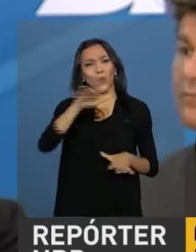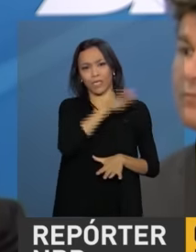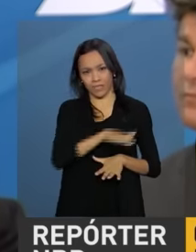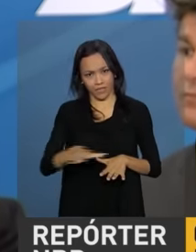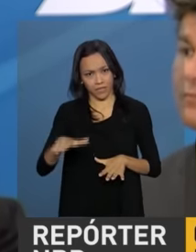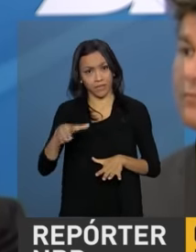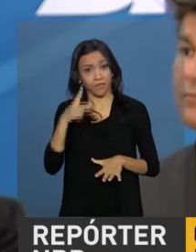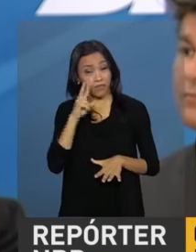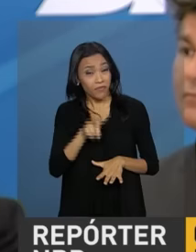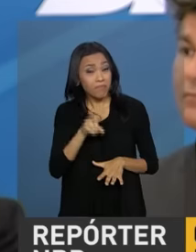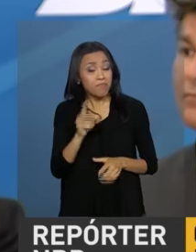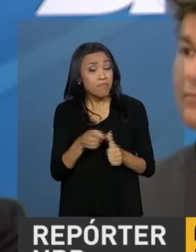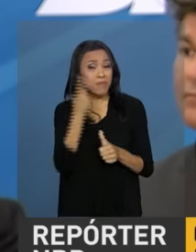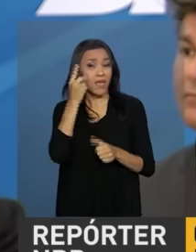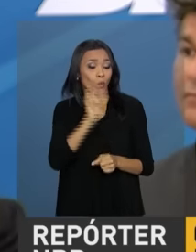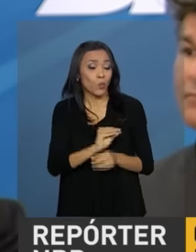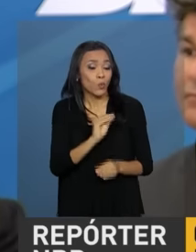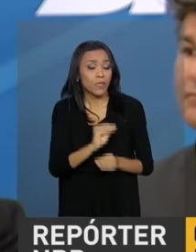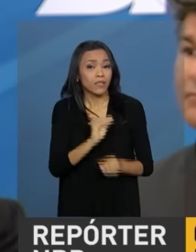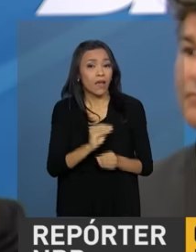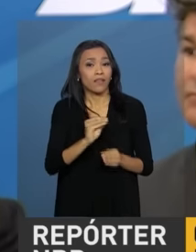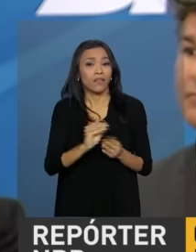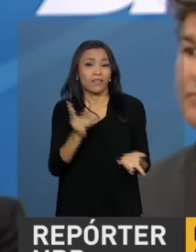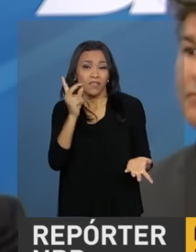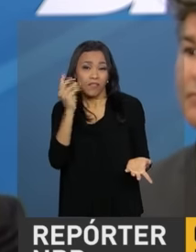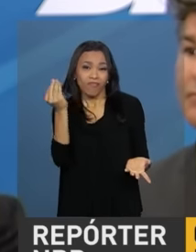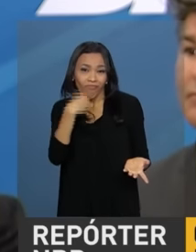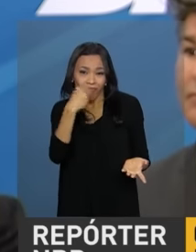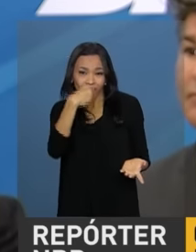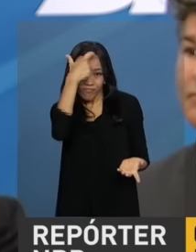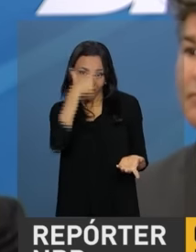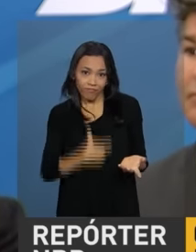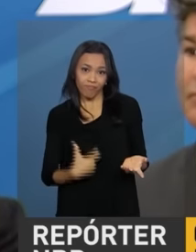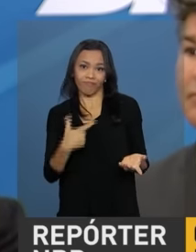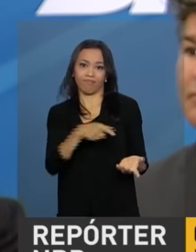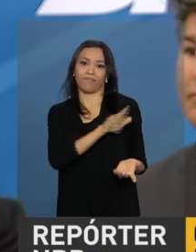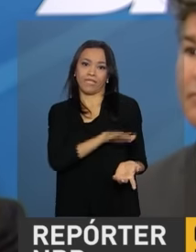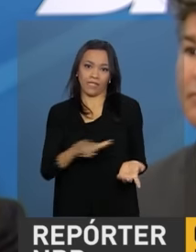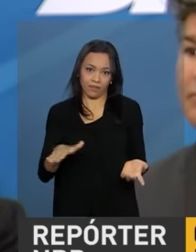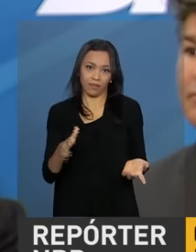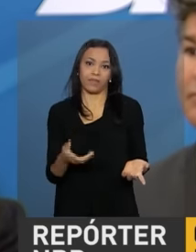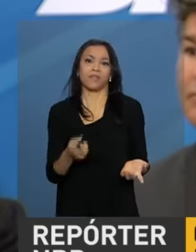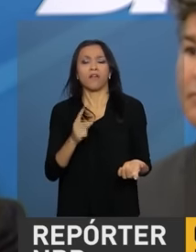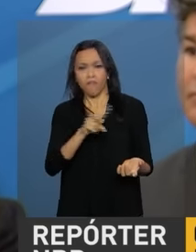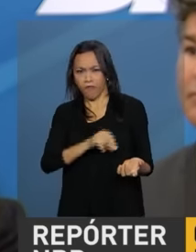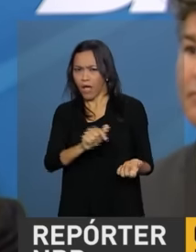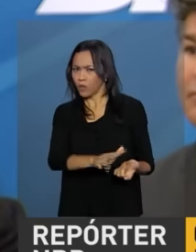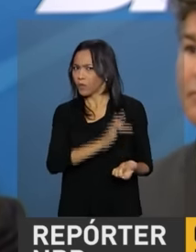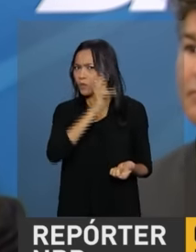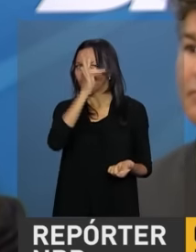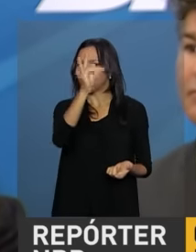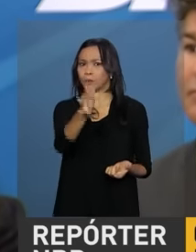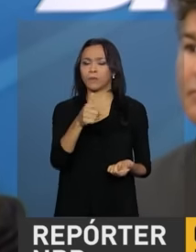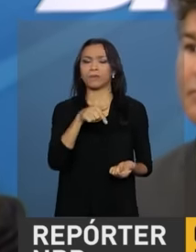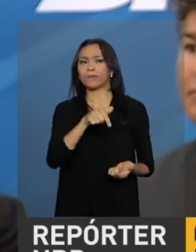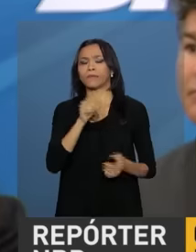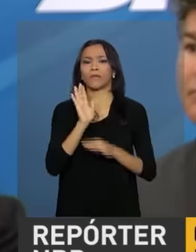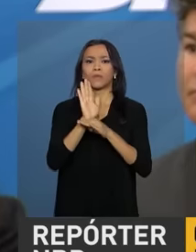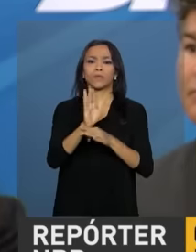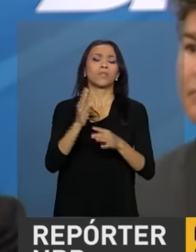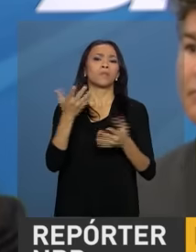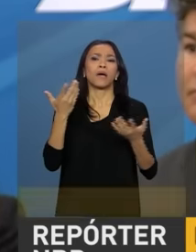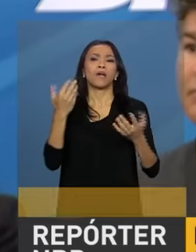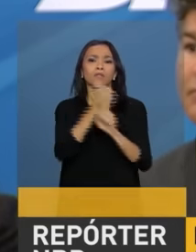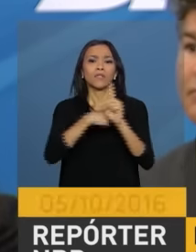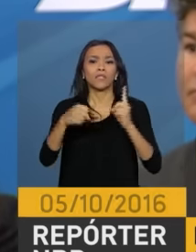primeiro das mais vulneráveis. Certamente ele terá um impacto positivo nas gerações que virão, na direção de uma sociedade mais